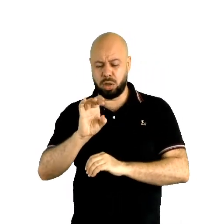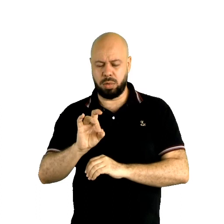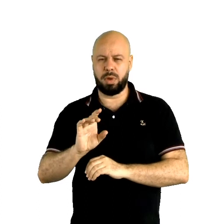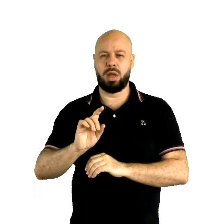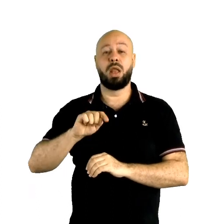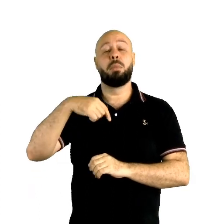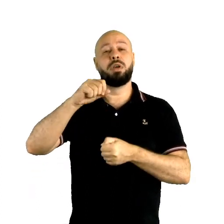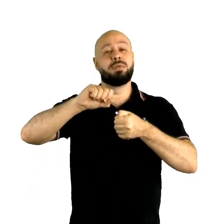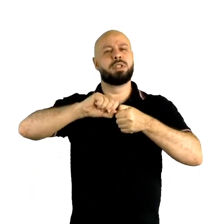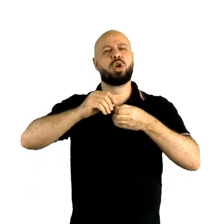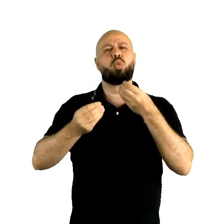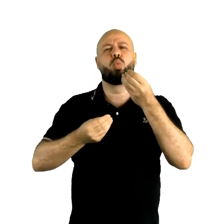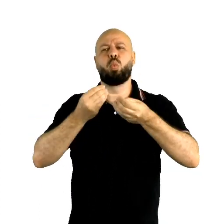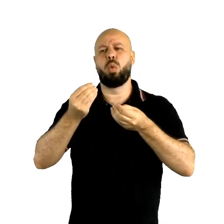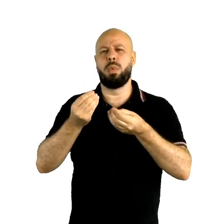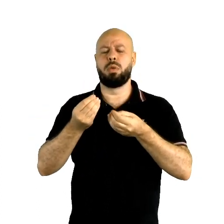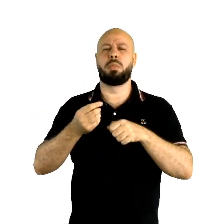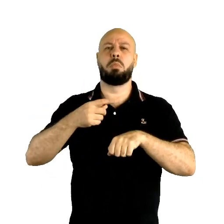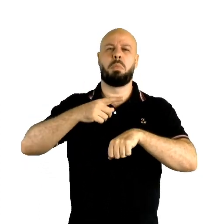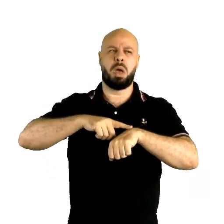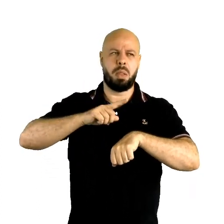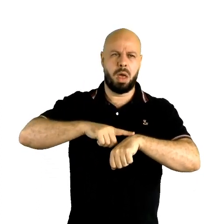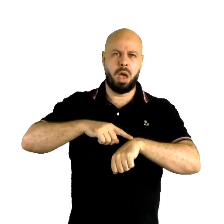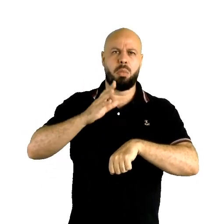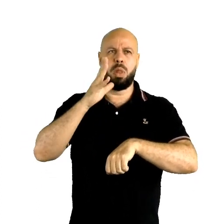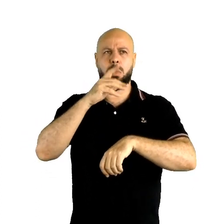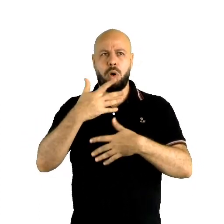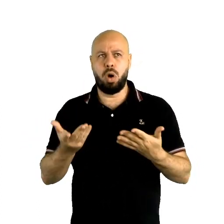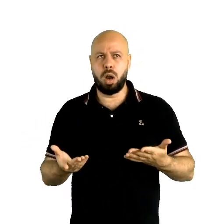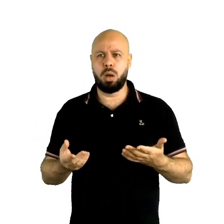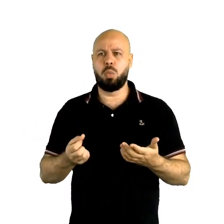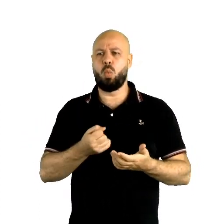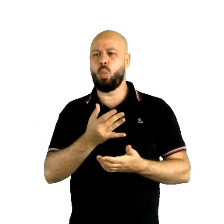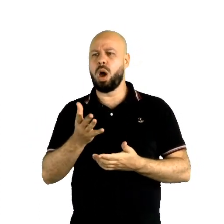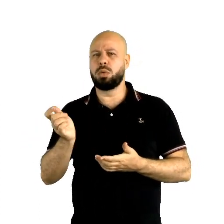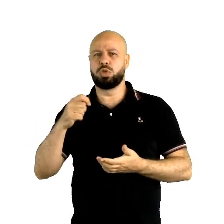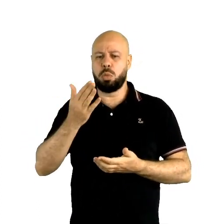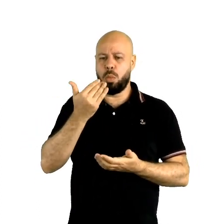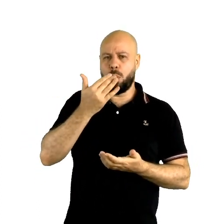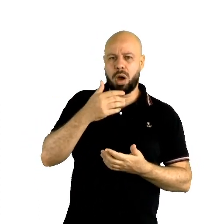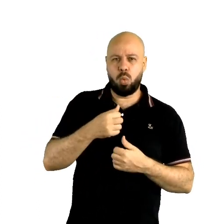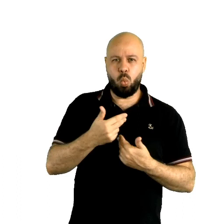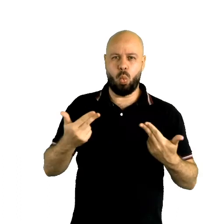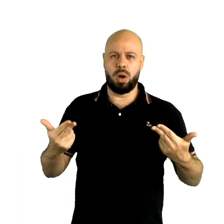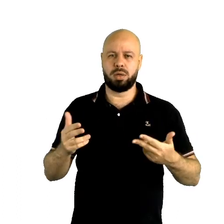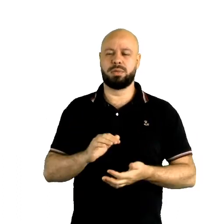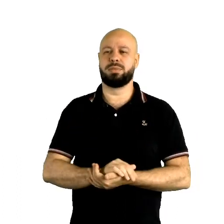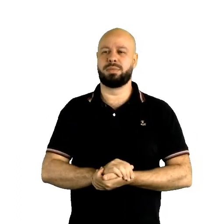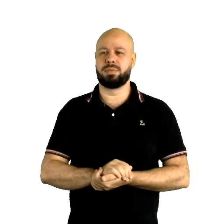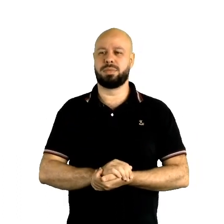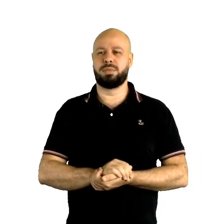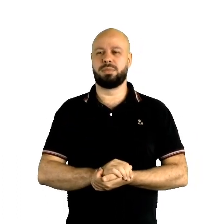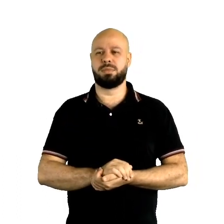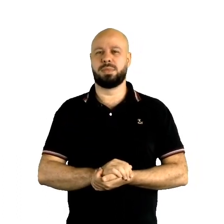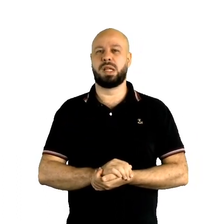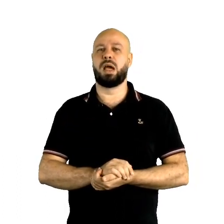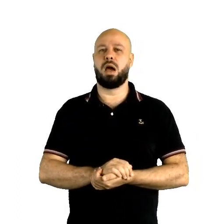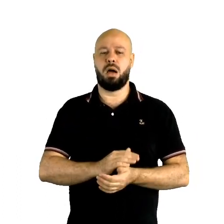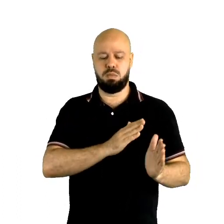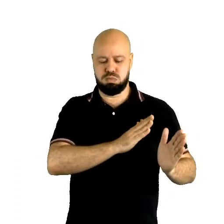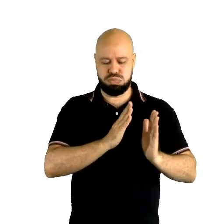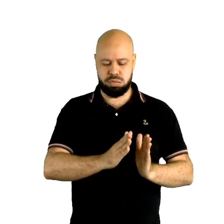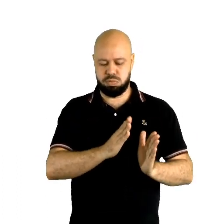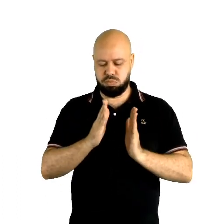lá mais embaixo quanto tempo dura, com as porções que rende. Esses são os passo a passo para você